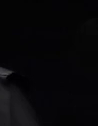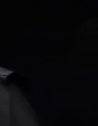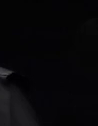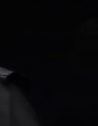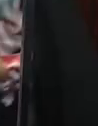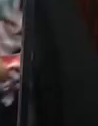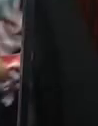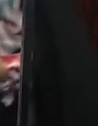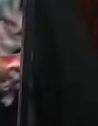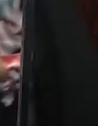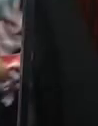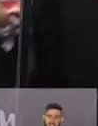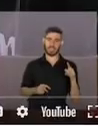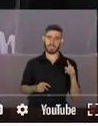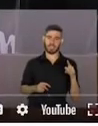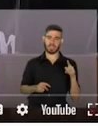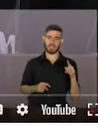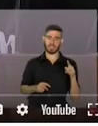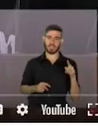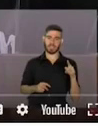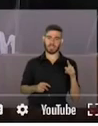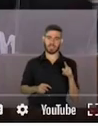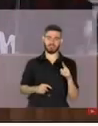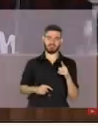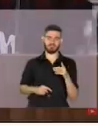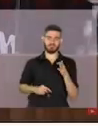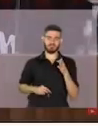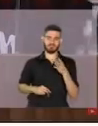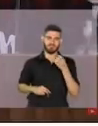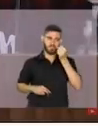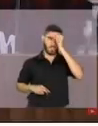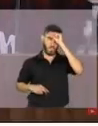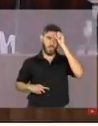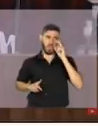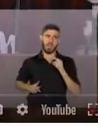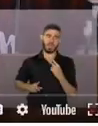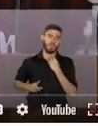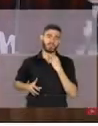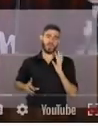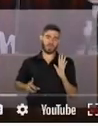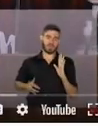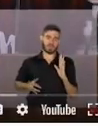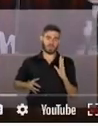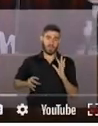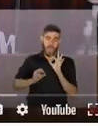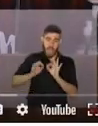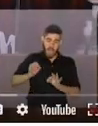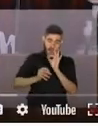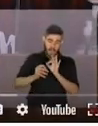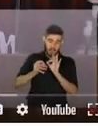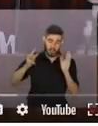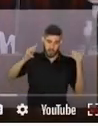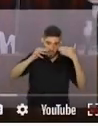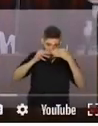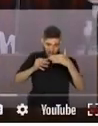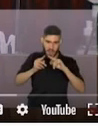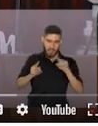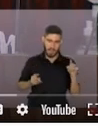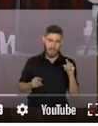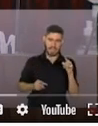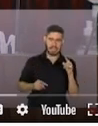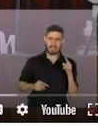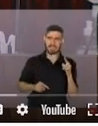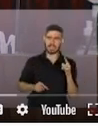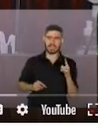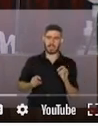ele disse isso literalmente aqui ó e a justiça é cega mas a justiça não é